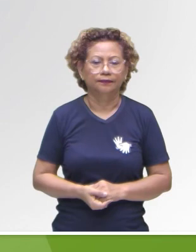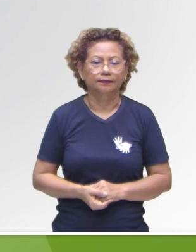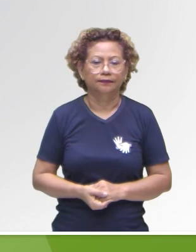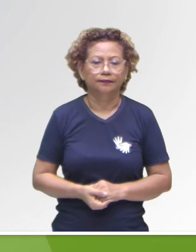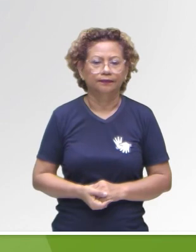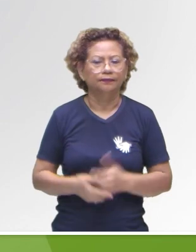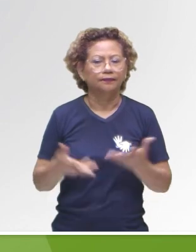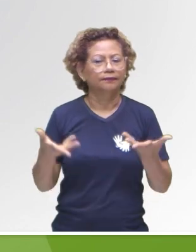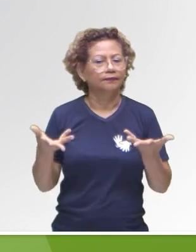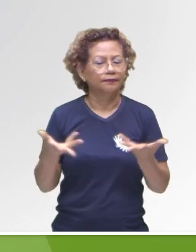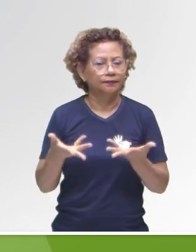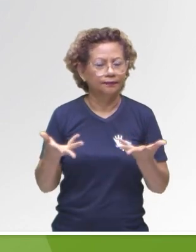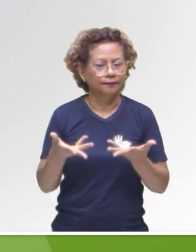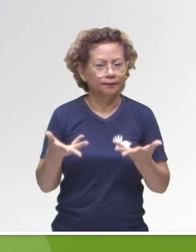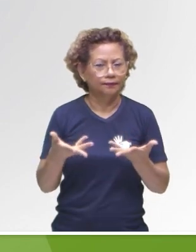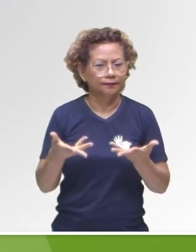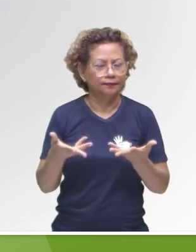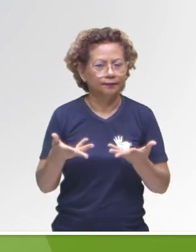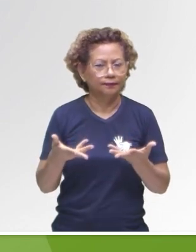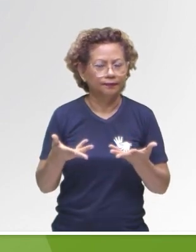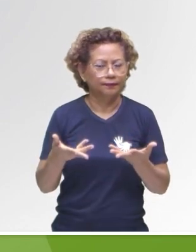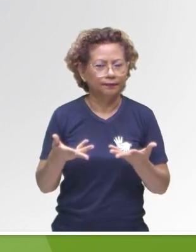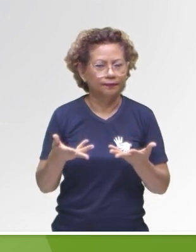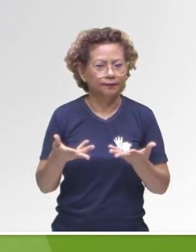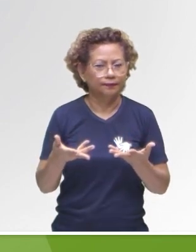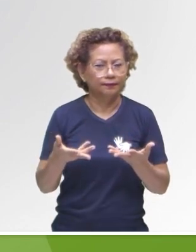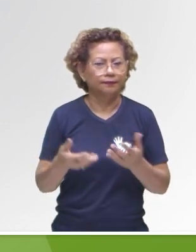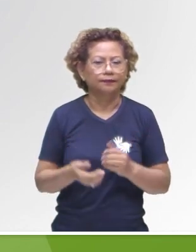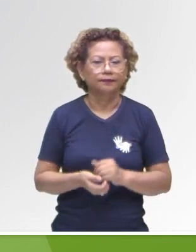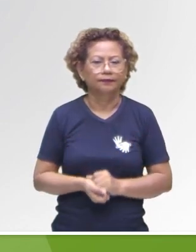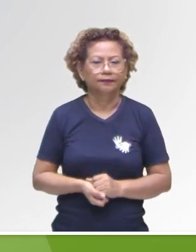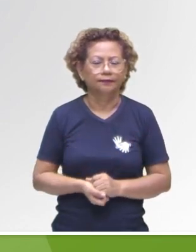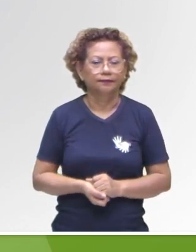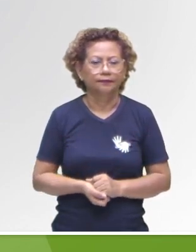Agora, o outro, o ΔV2,